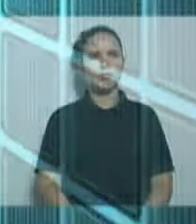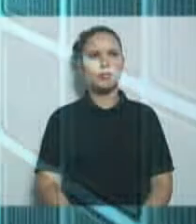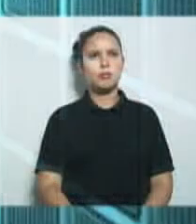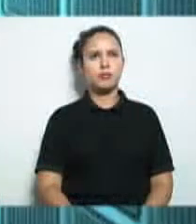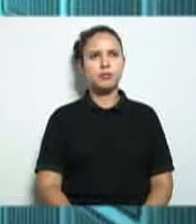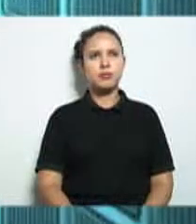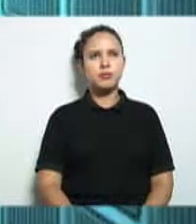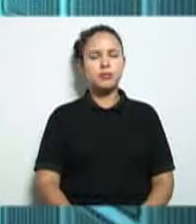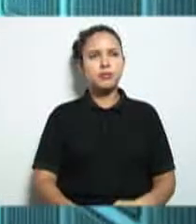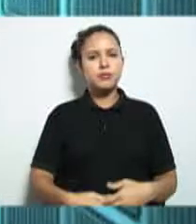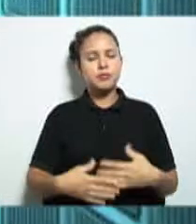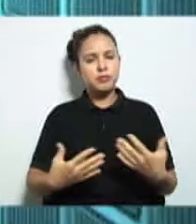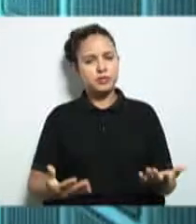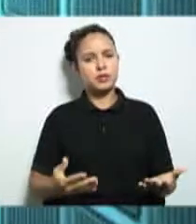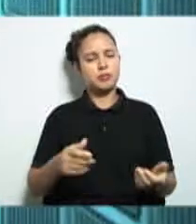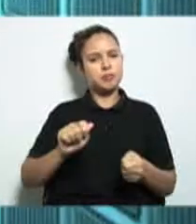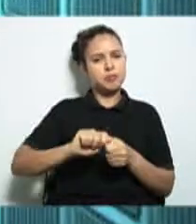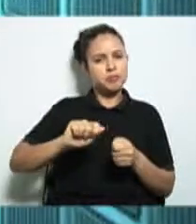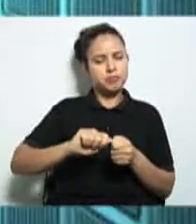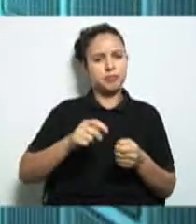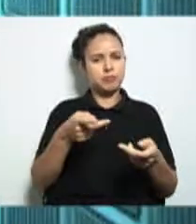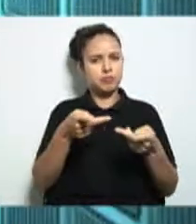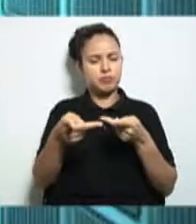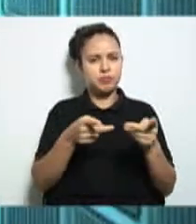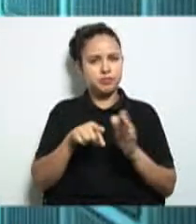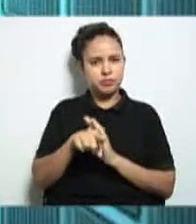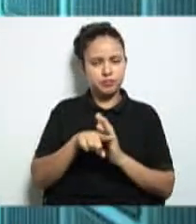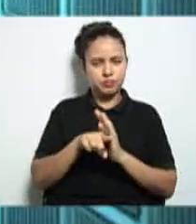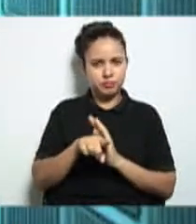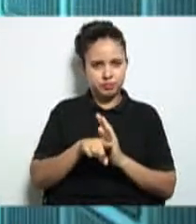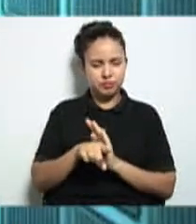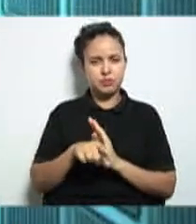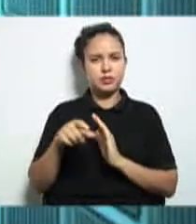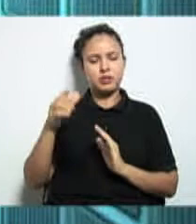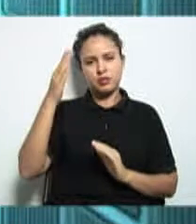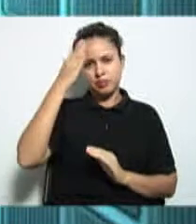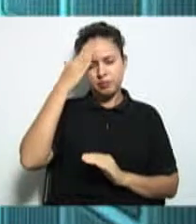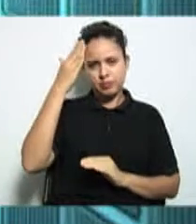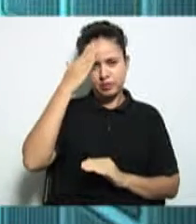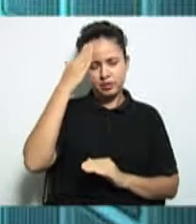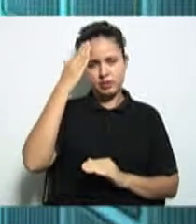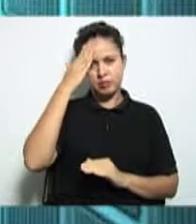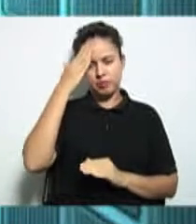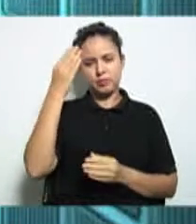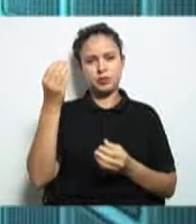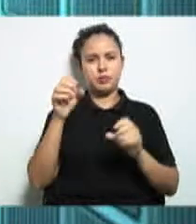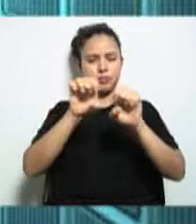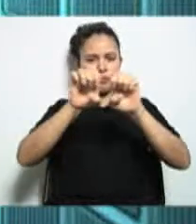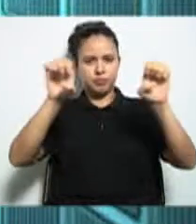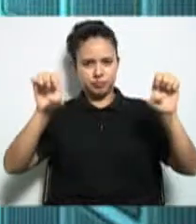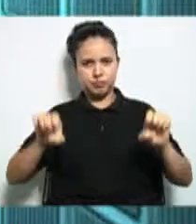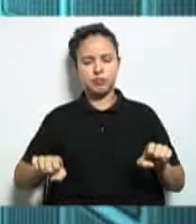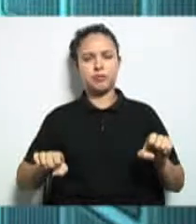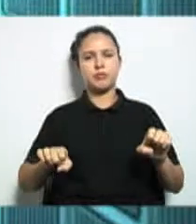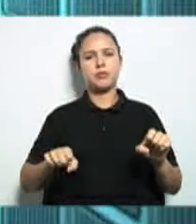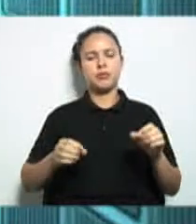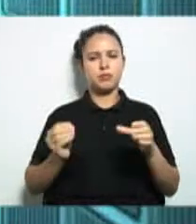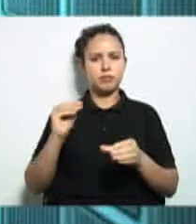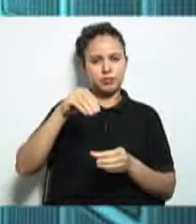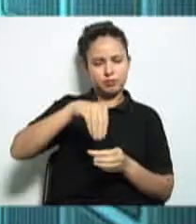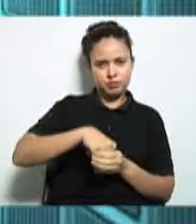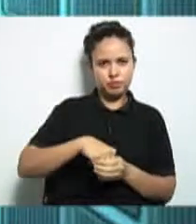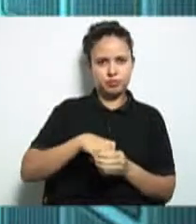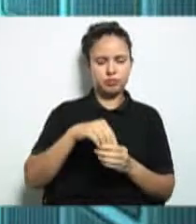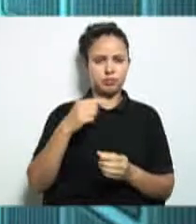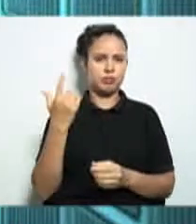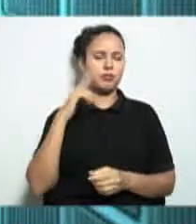Na elaboração de um projeto de pesquisa, é necessário saber quais elementos estruturais devem ser inclusos para atingir